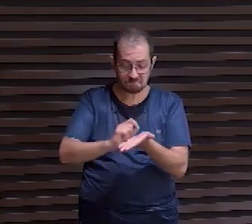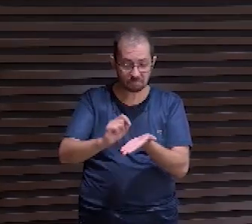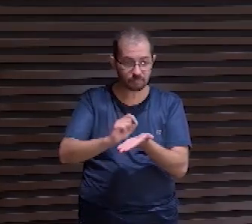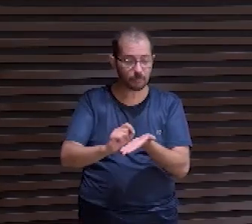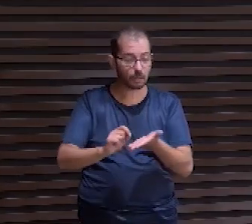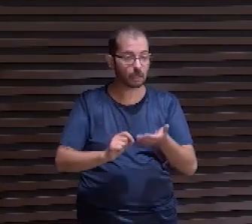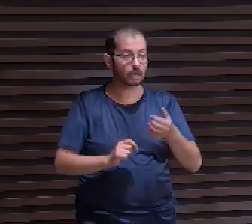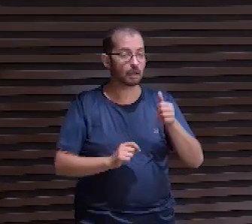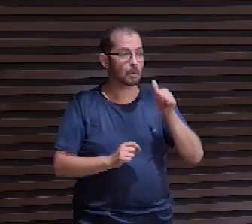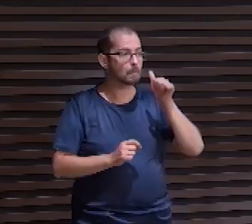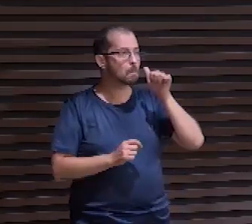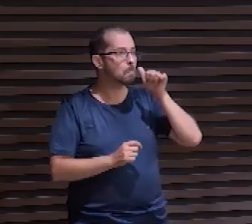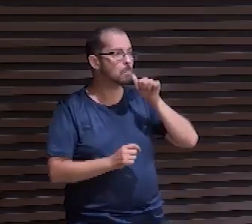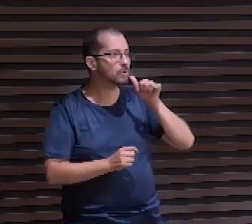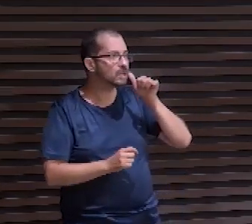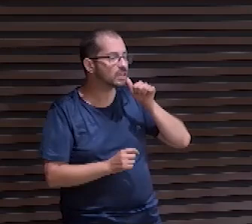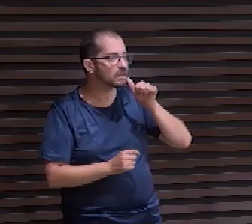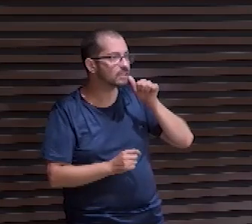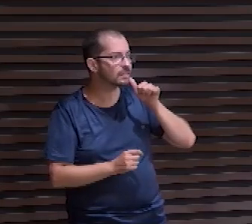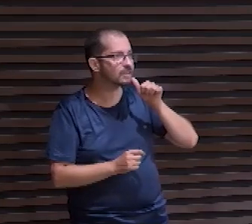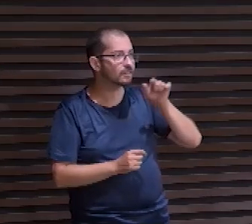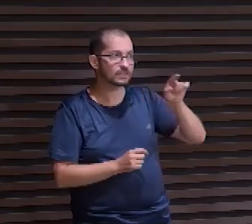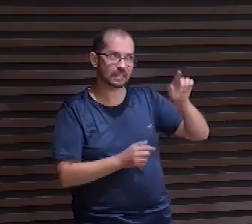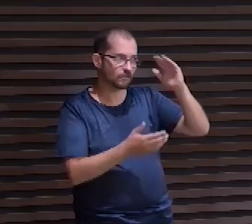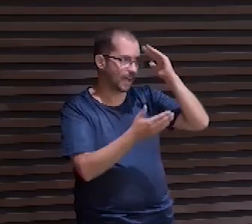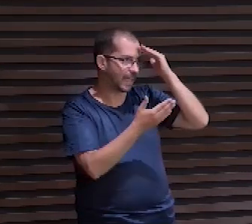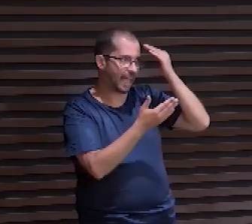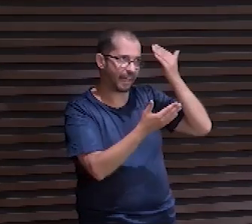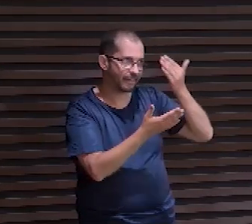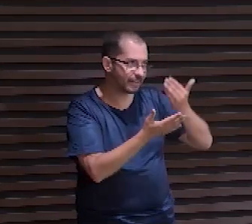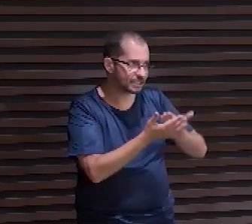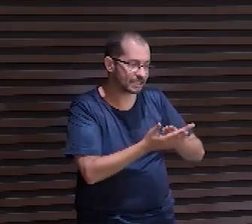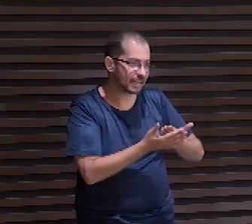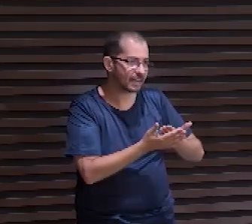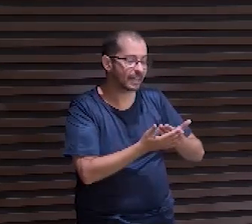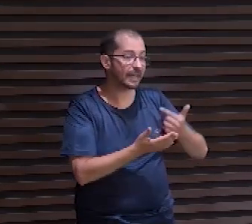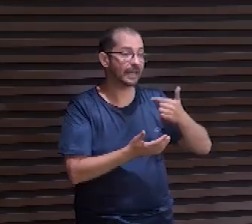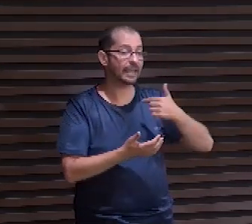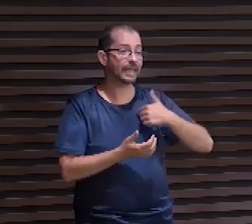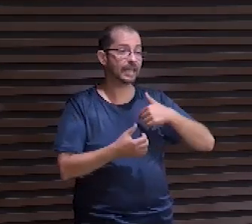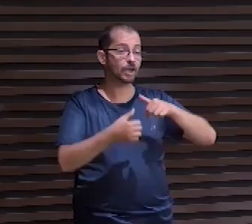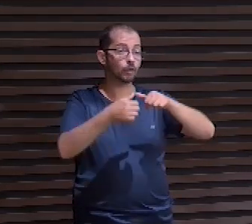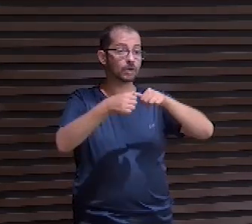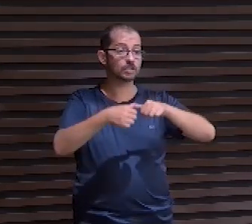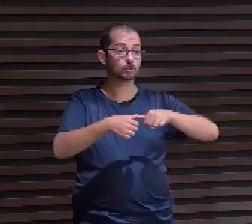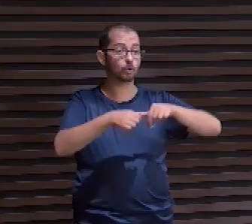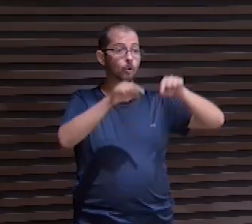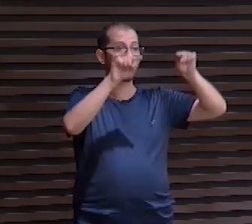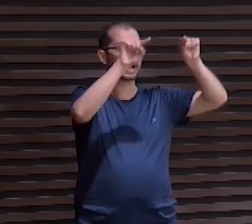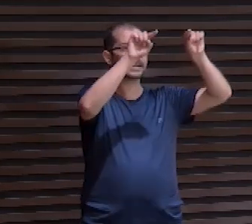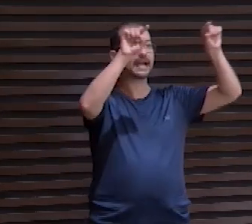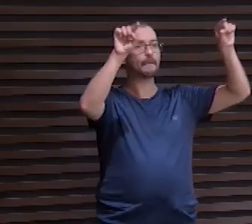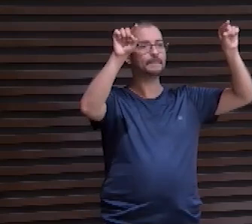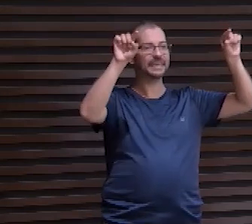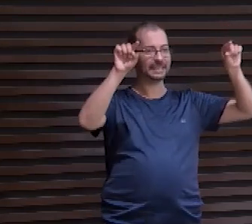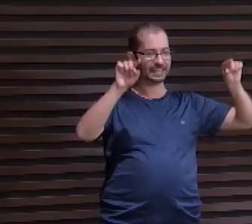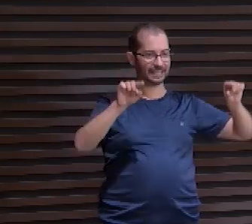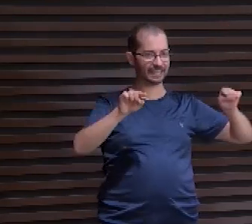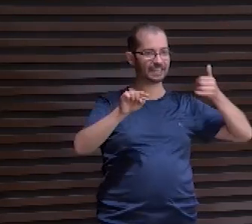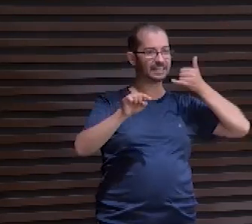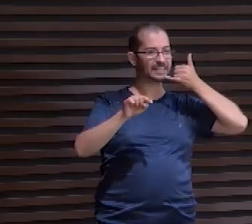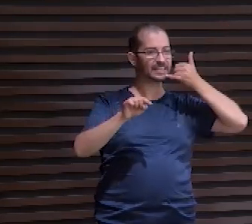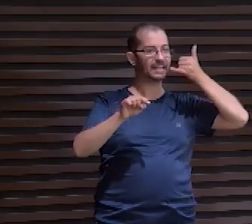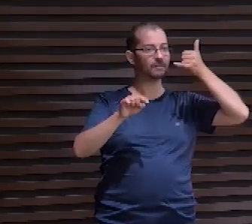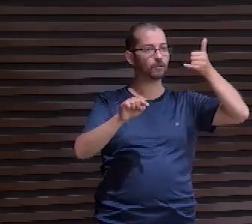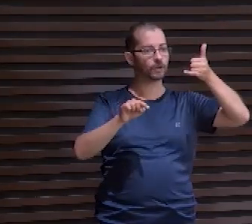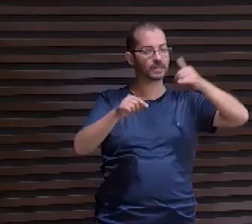Madame, a senhora não vai acreditar nisso, mas estou numa cabine telefônica perto de Dayton,